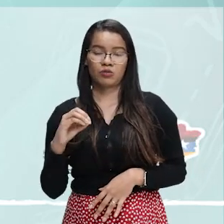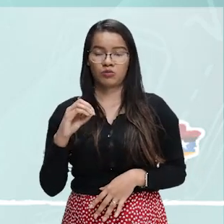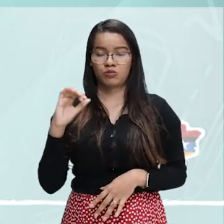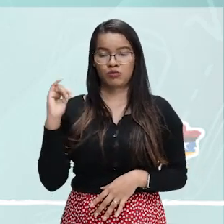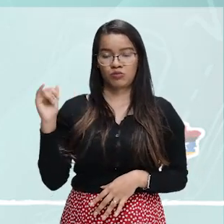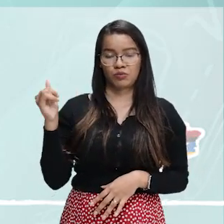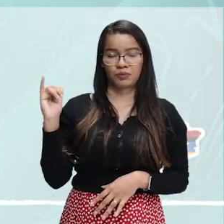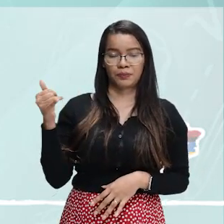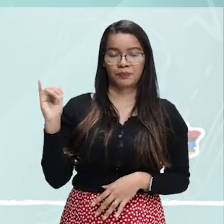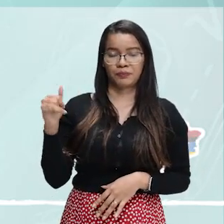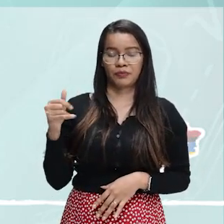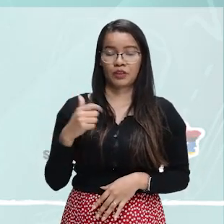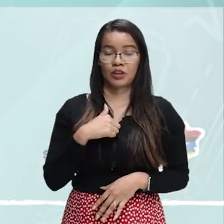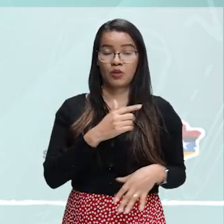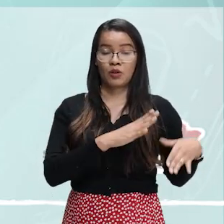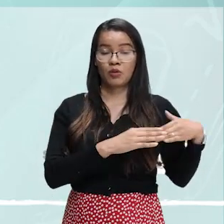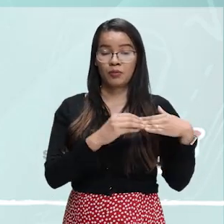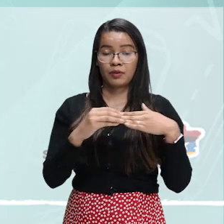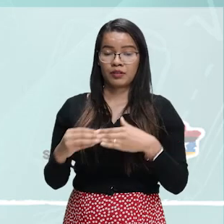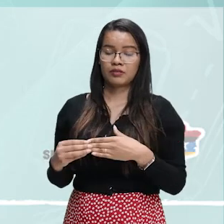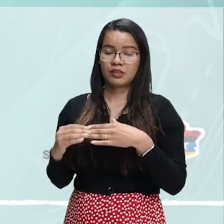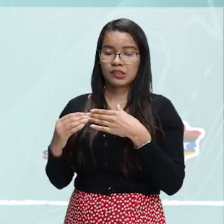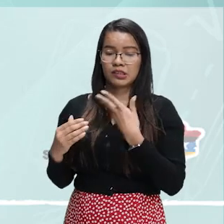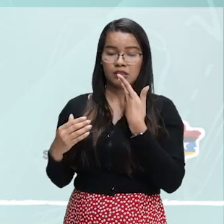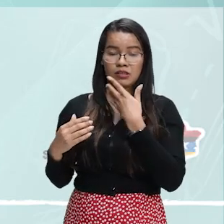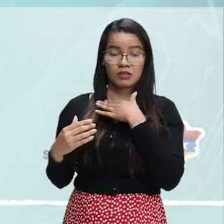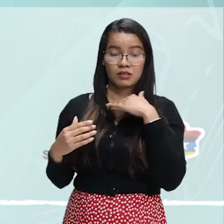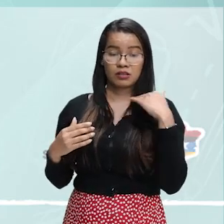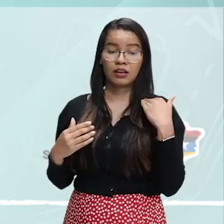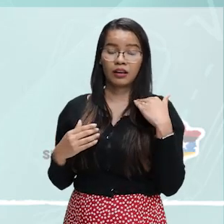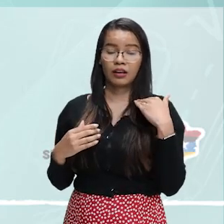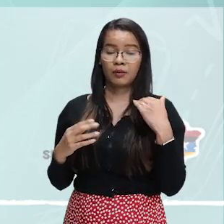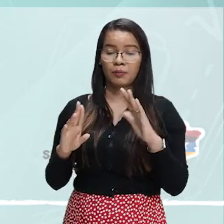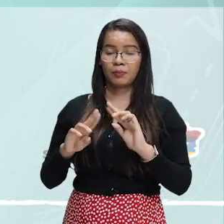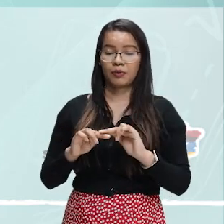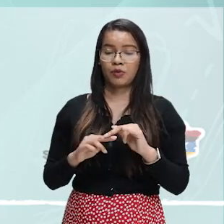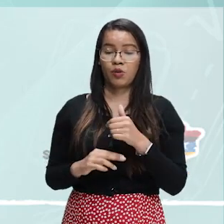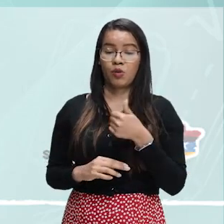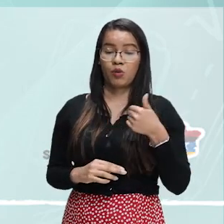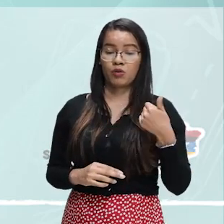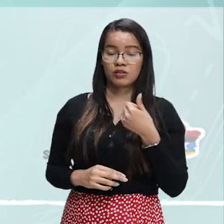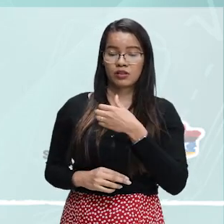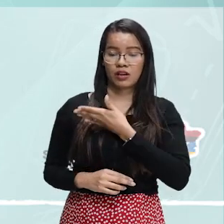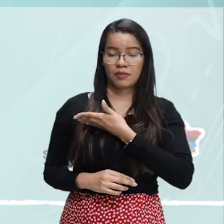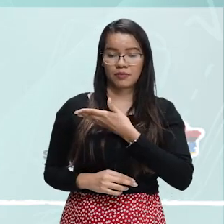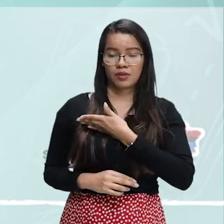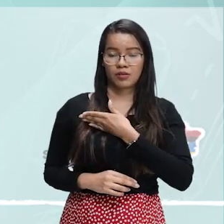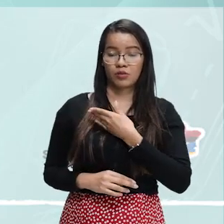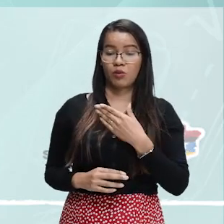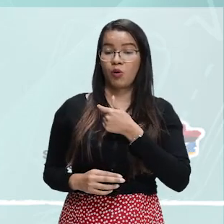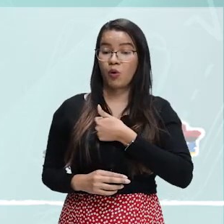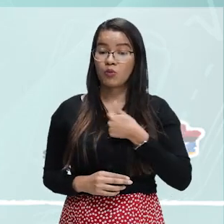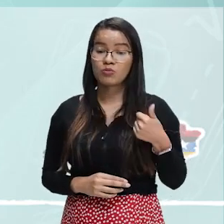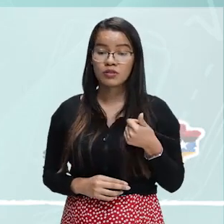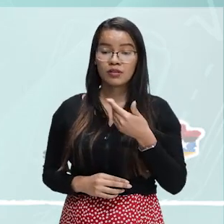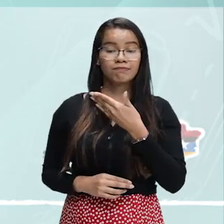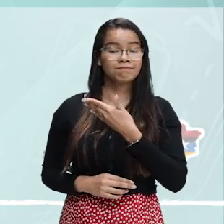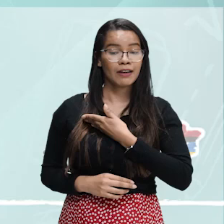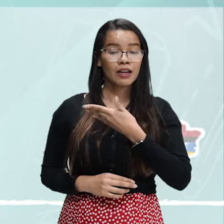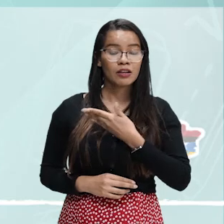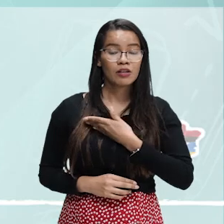é que não houve cartas nem anúncios. Tão constante, tão triste, que levou um daqueles fiéis da última hora